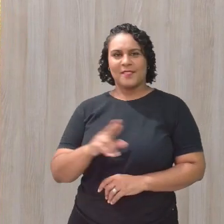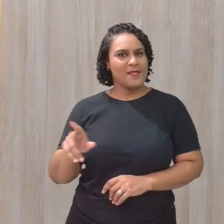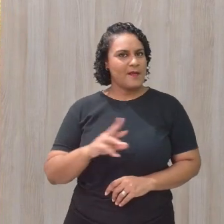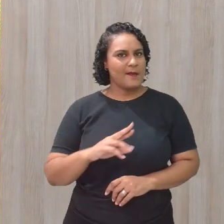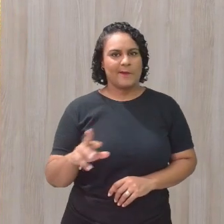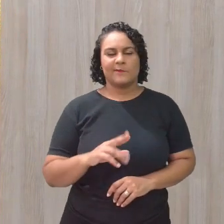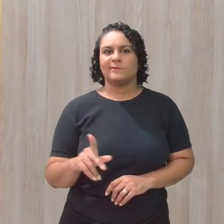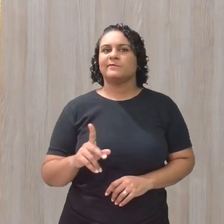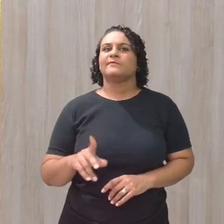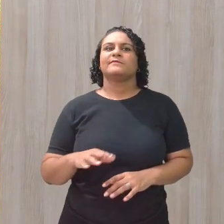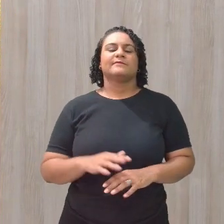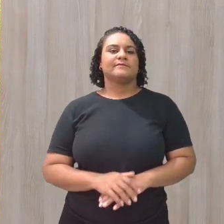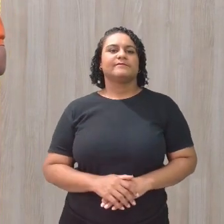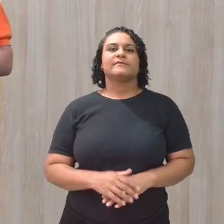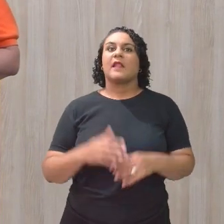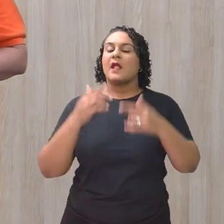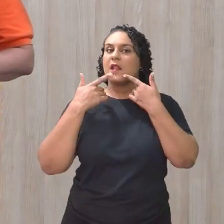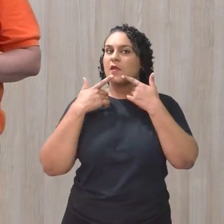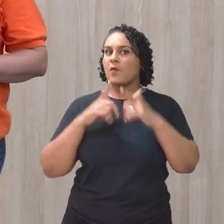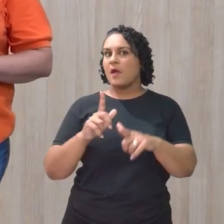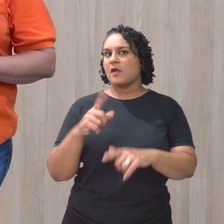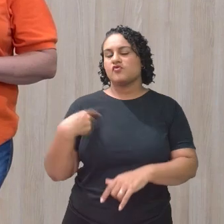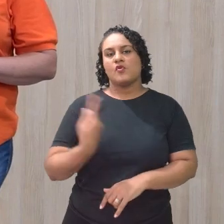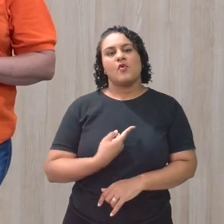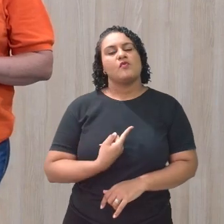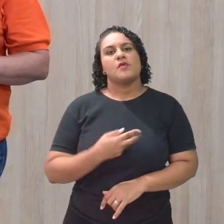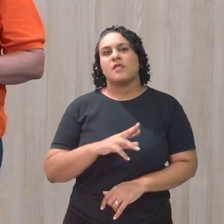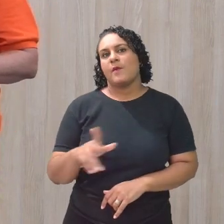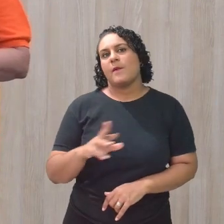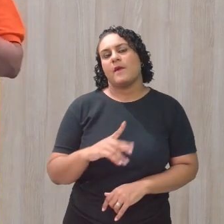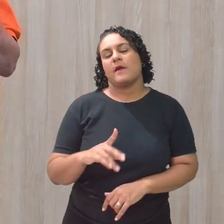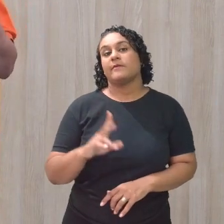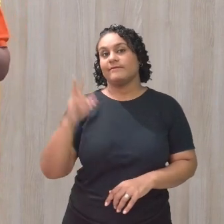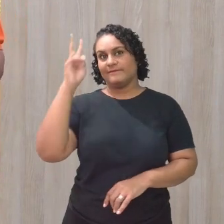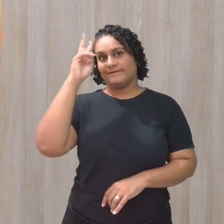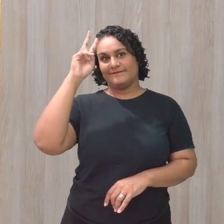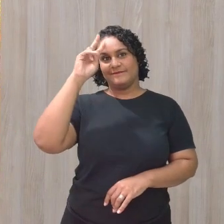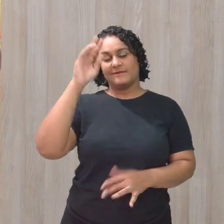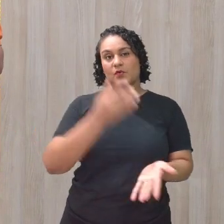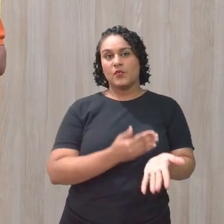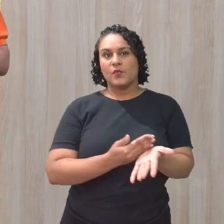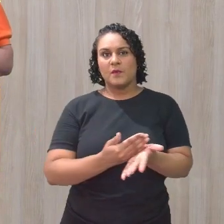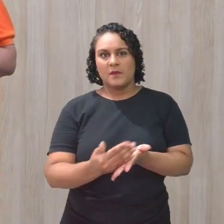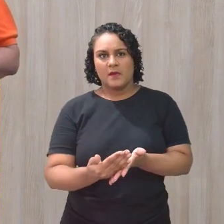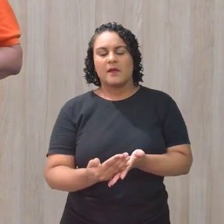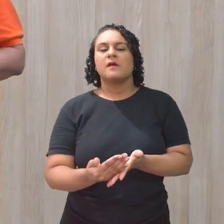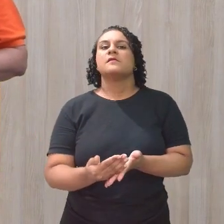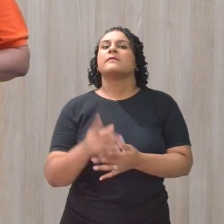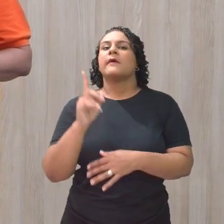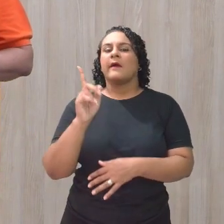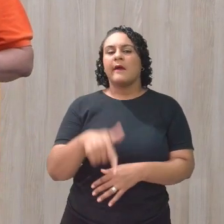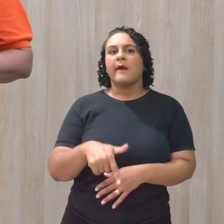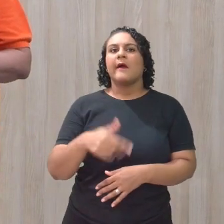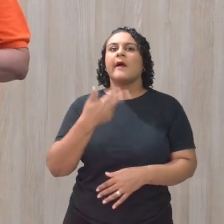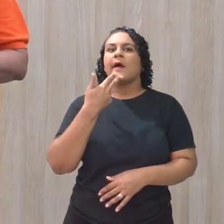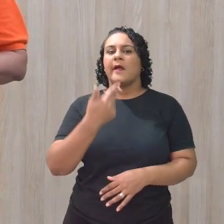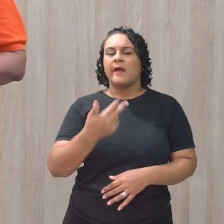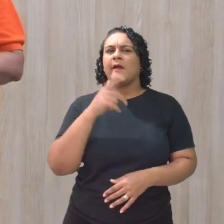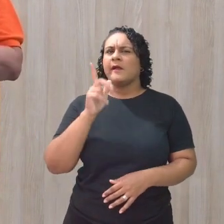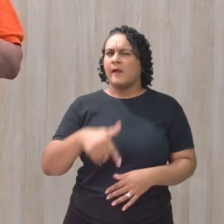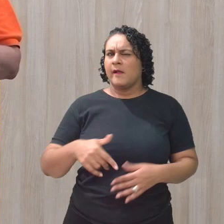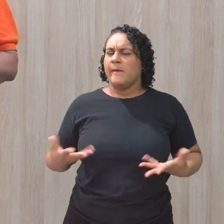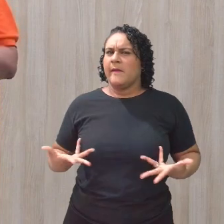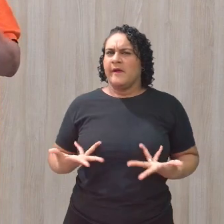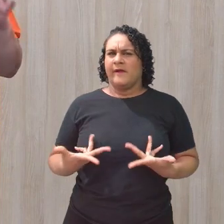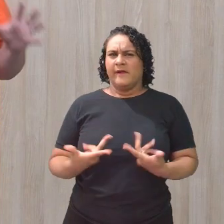nossa linguagem não é essa. Então, vocês lembram que lá no início eu falei que a língua, ela é